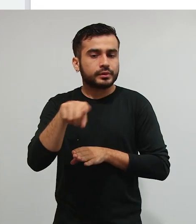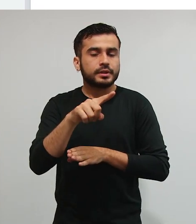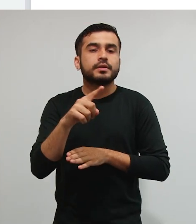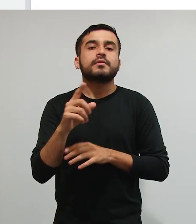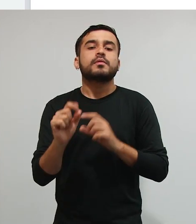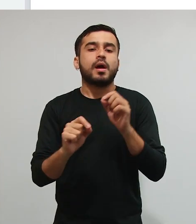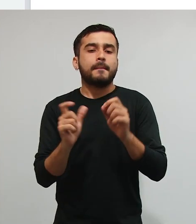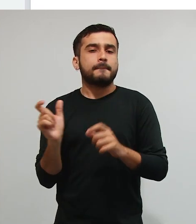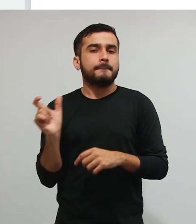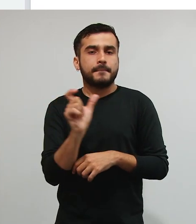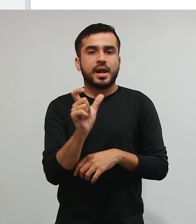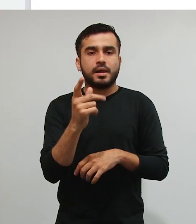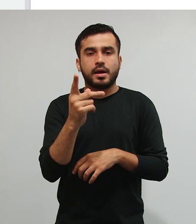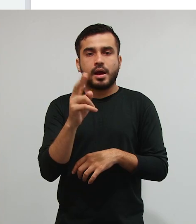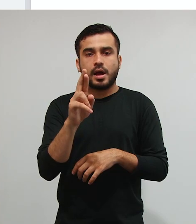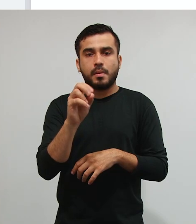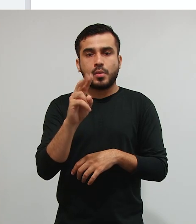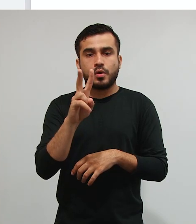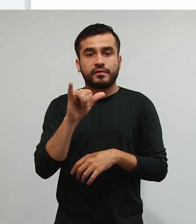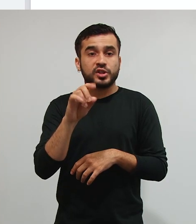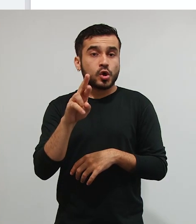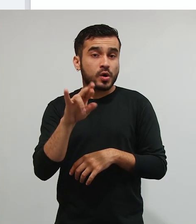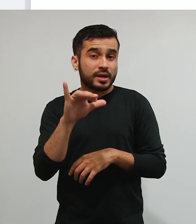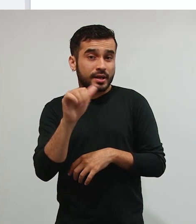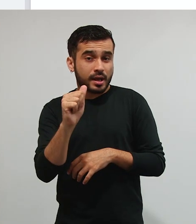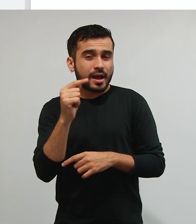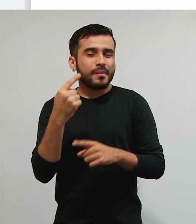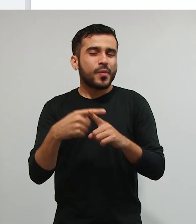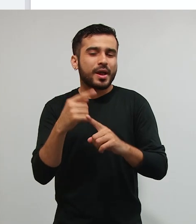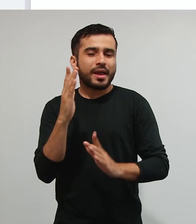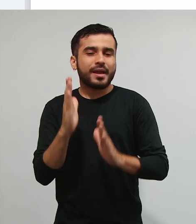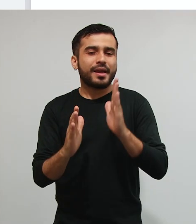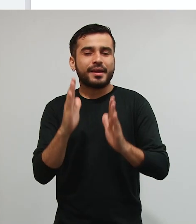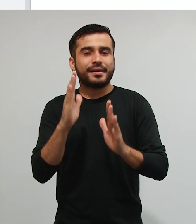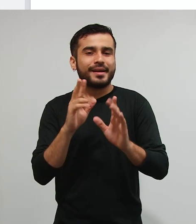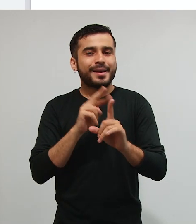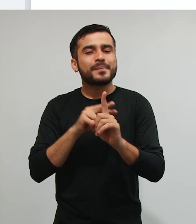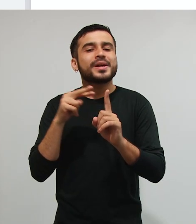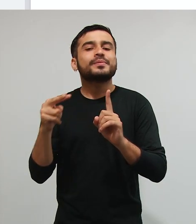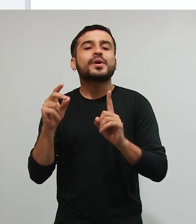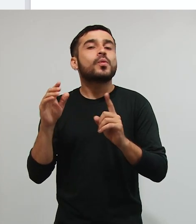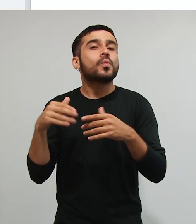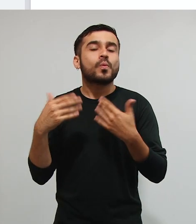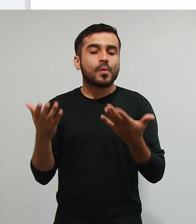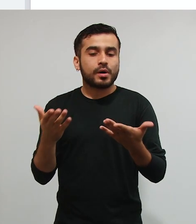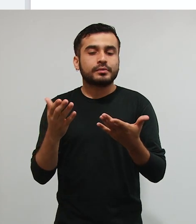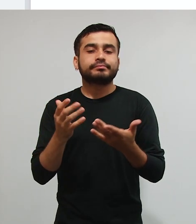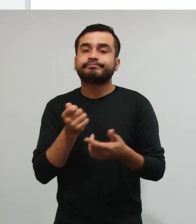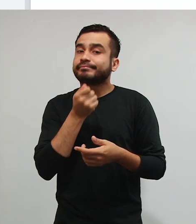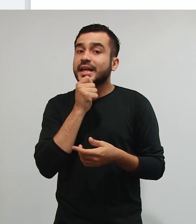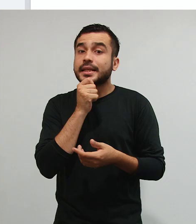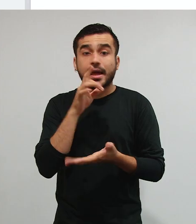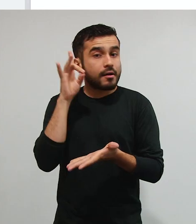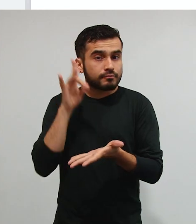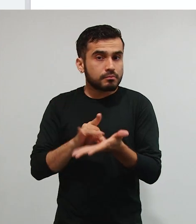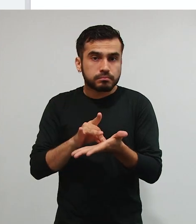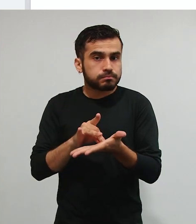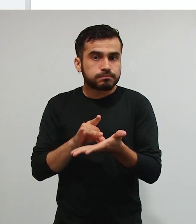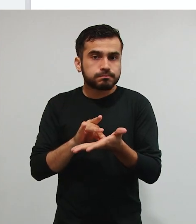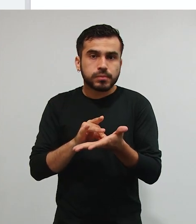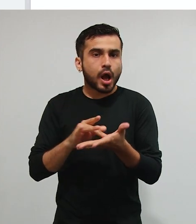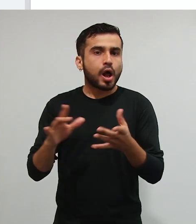considerações provisórias por entender e seguir a perspectiva de que não são